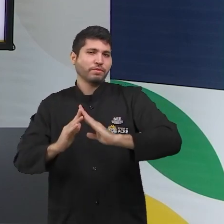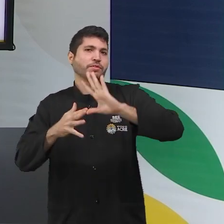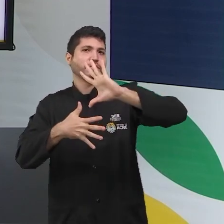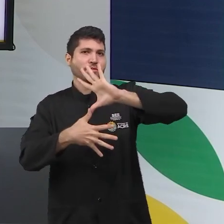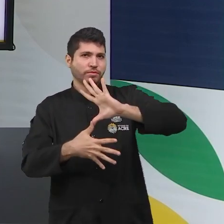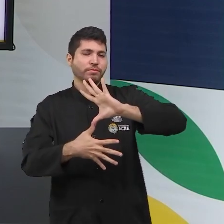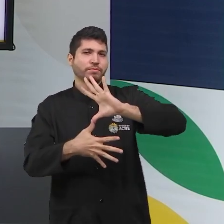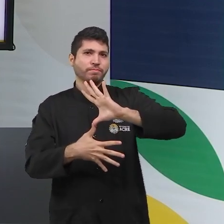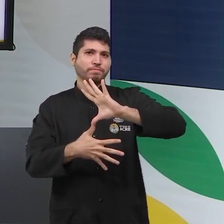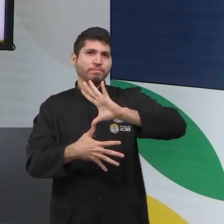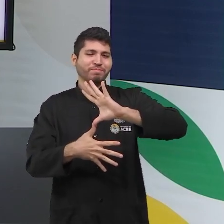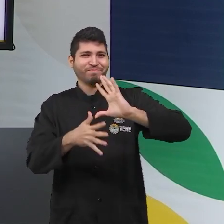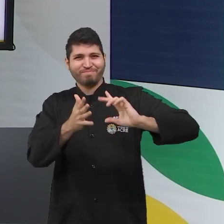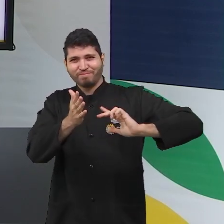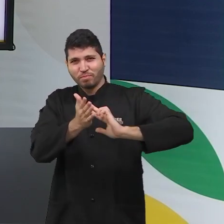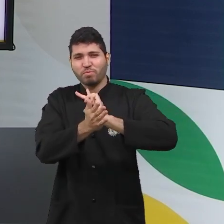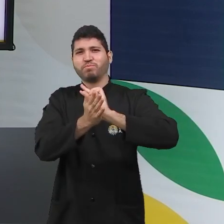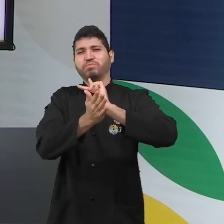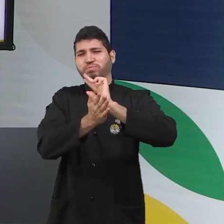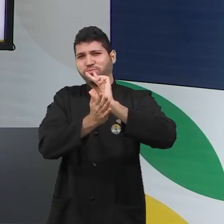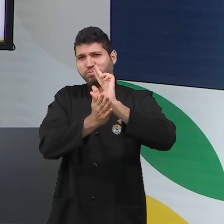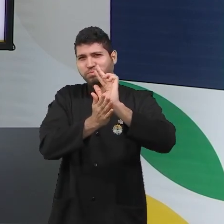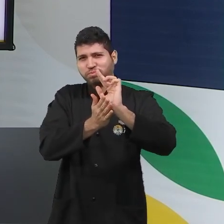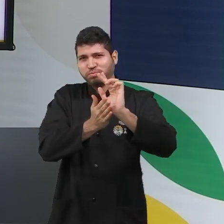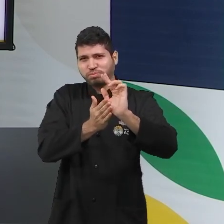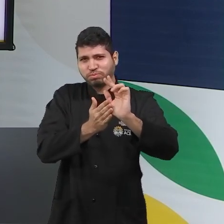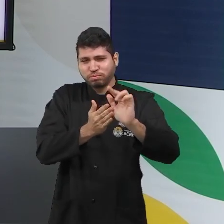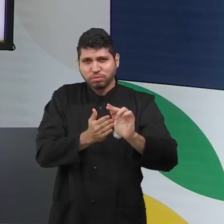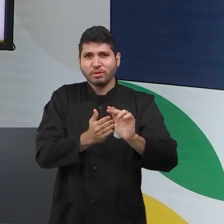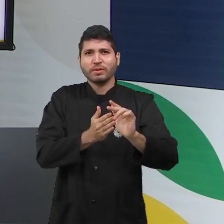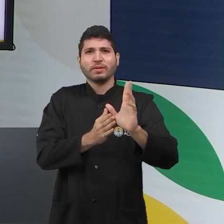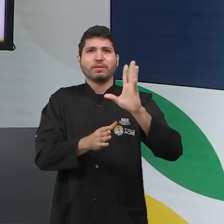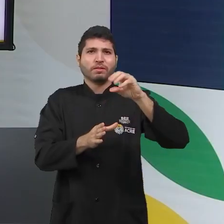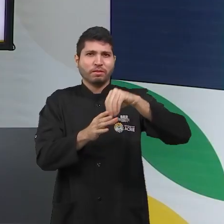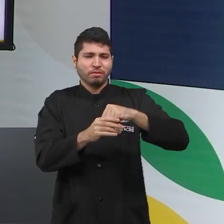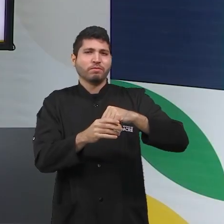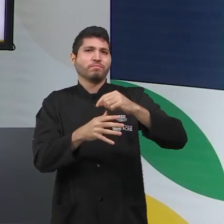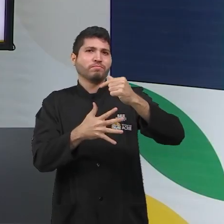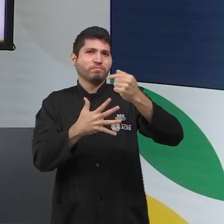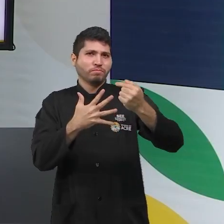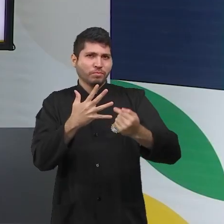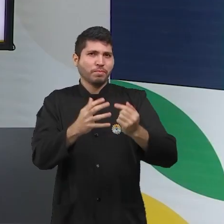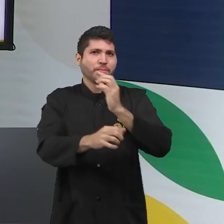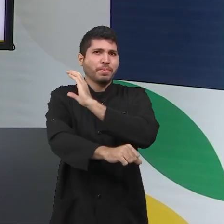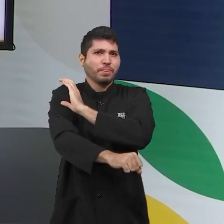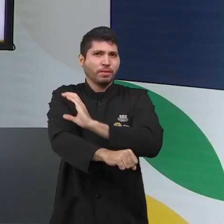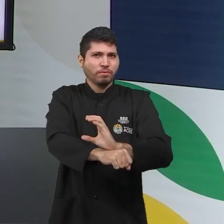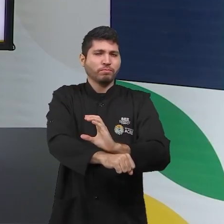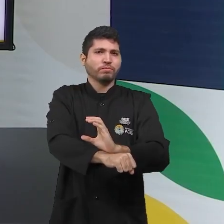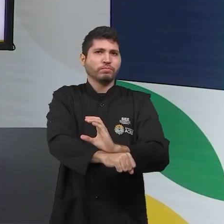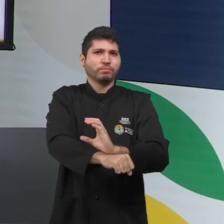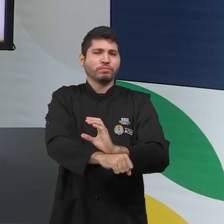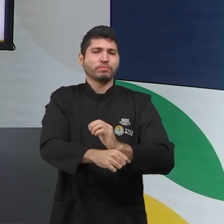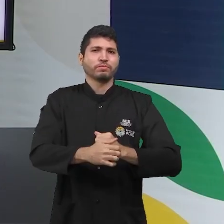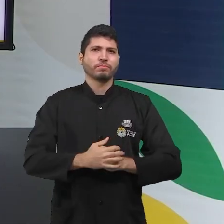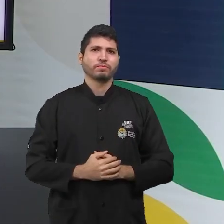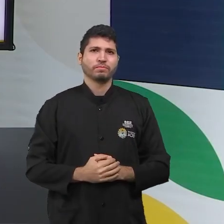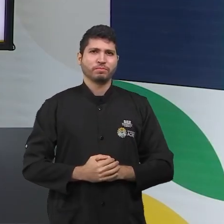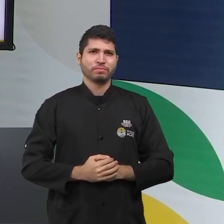tem uma gama diversa pessoal aí dentro do seu aspecto cultural. Tá bom? Então,